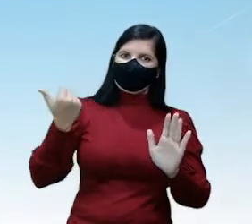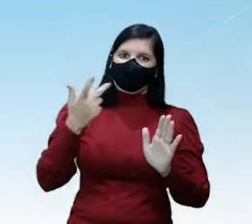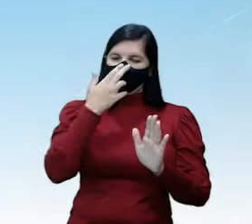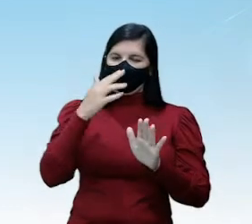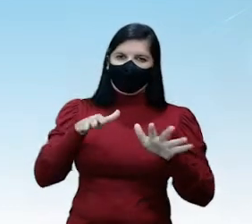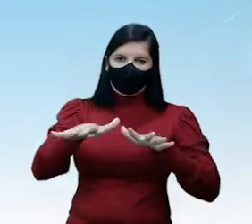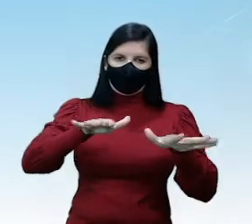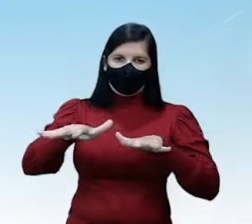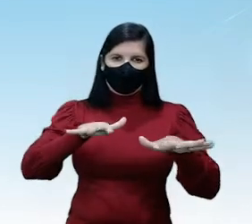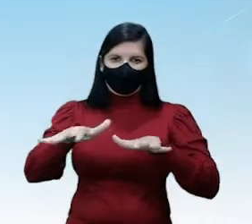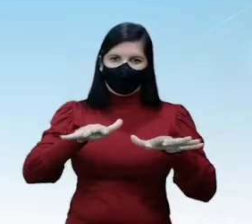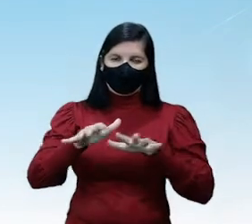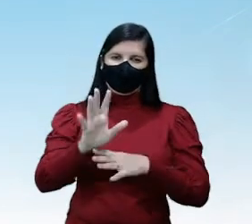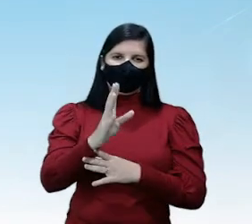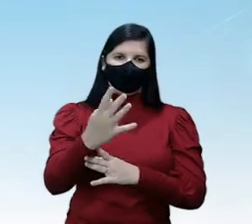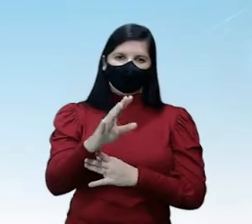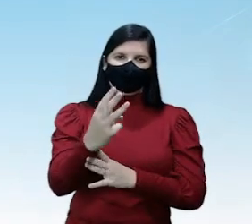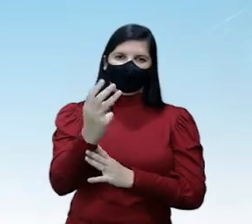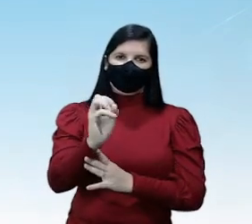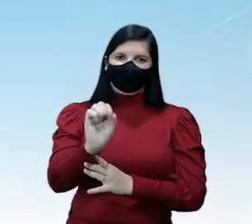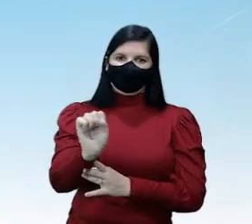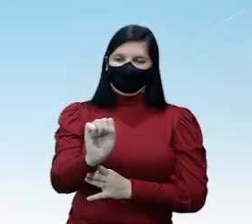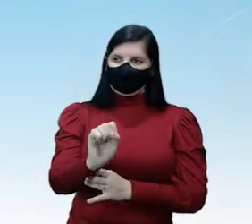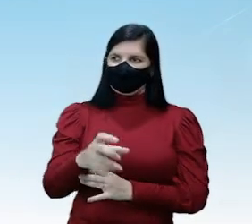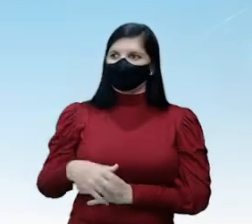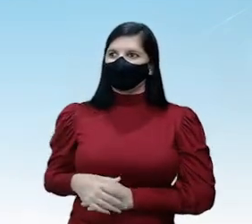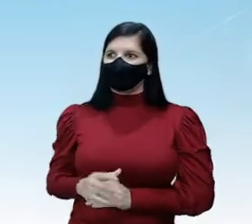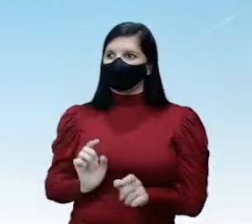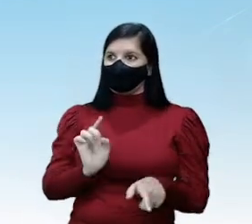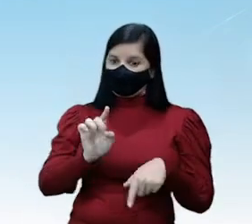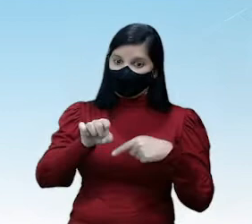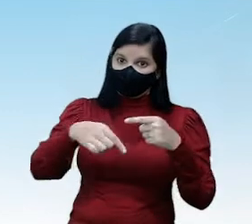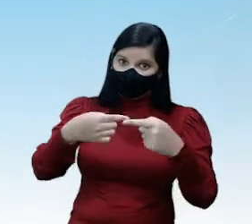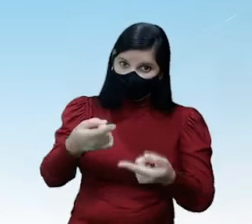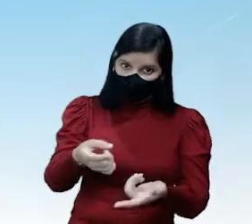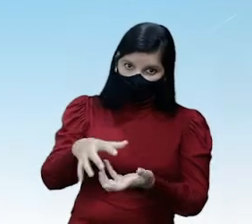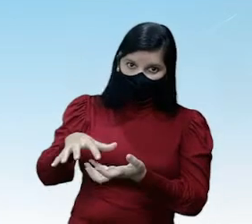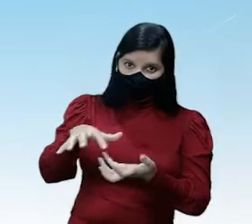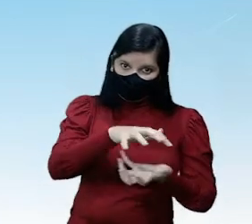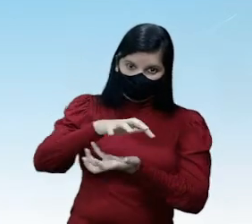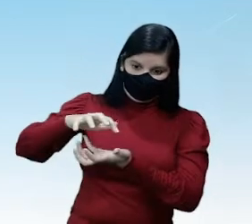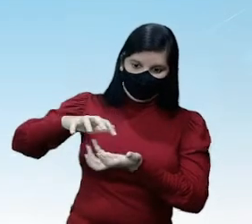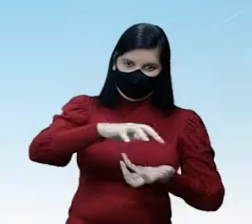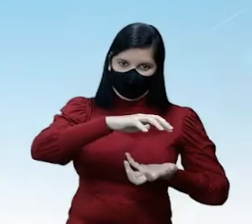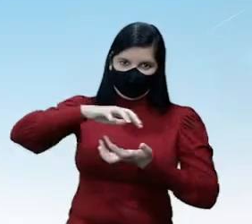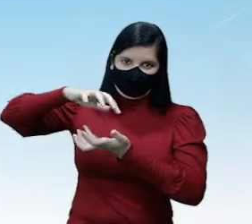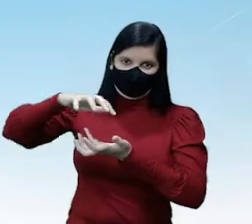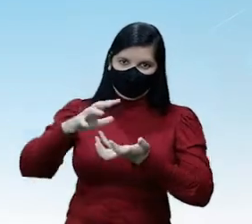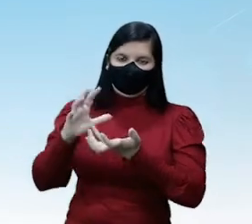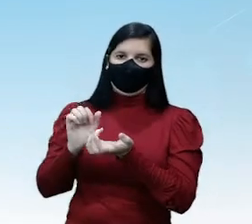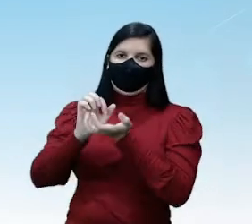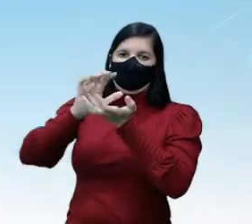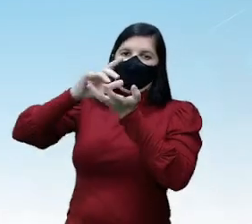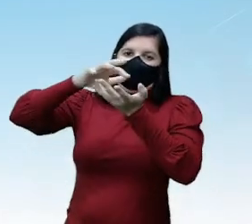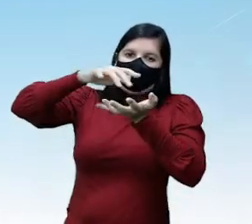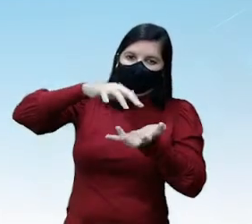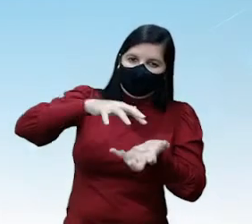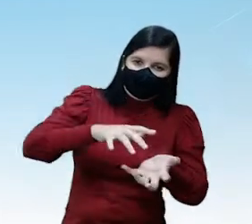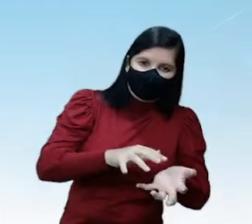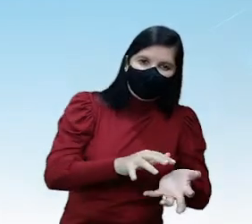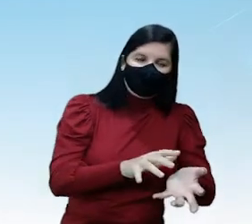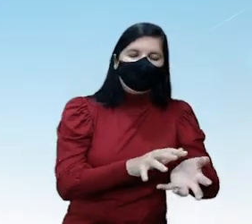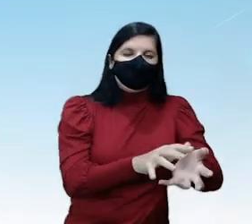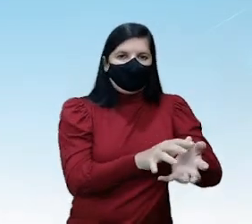forte ali de 30 segundos. Bom, em seguida, esse agitador ele vai continuar lentamente para promover a união